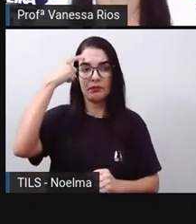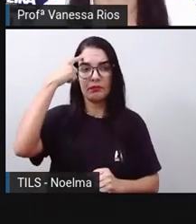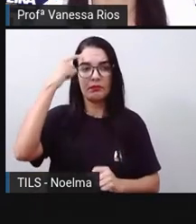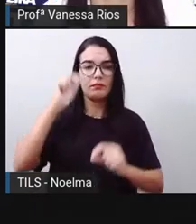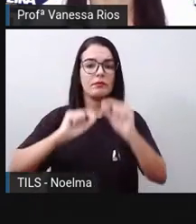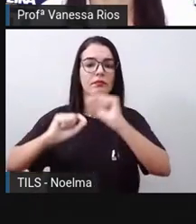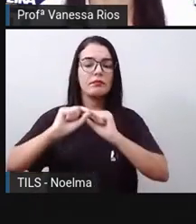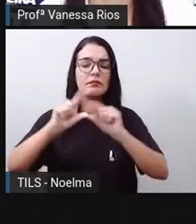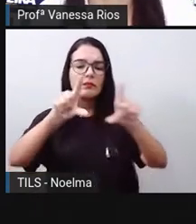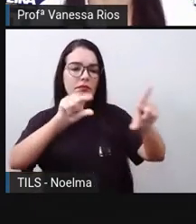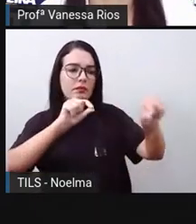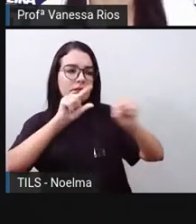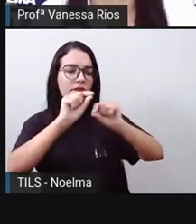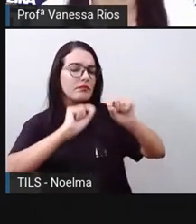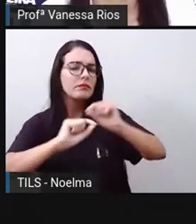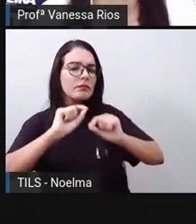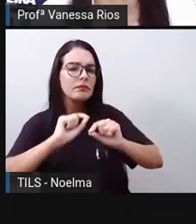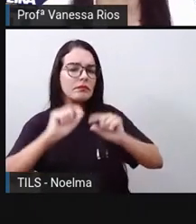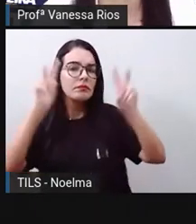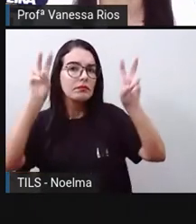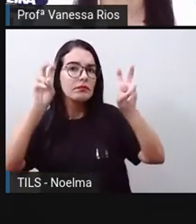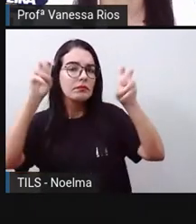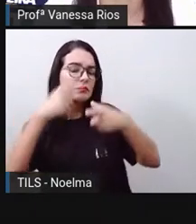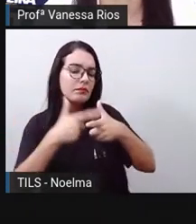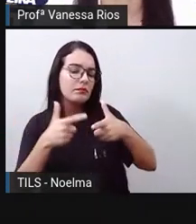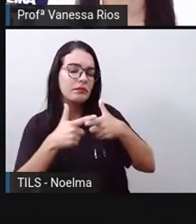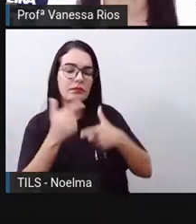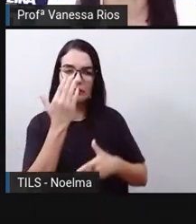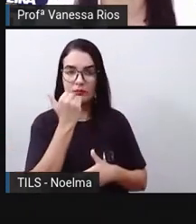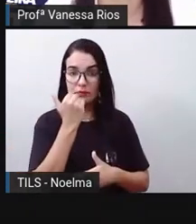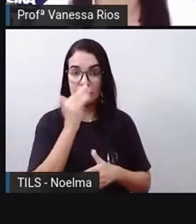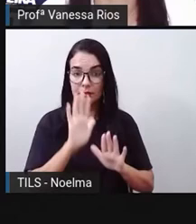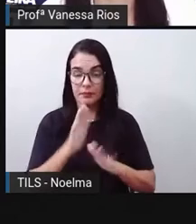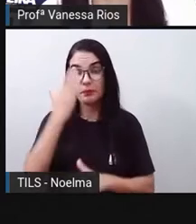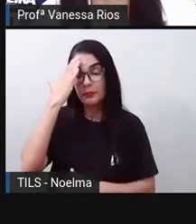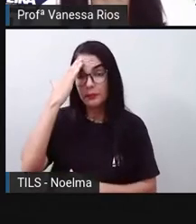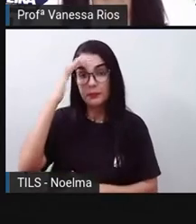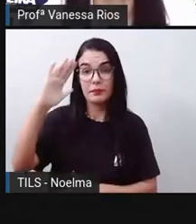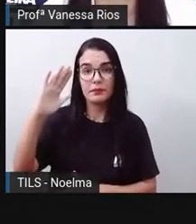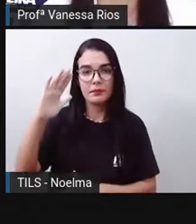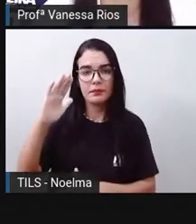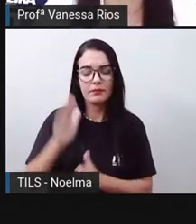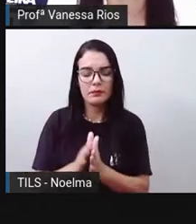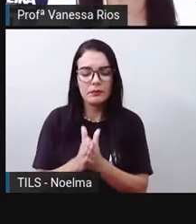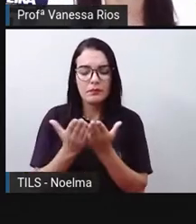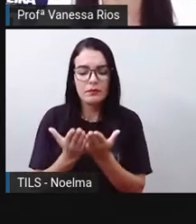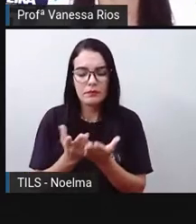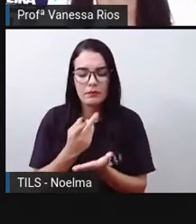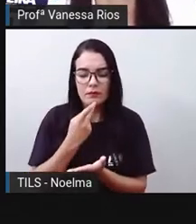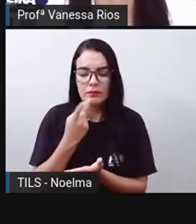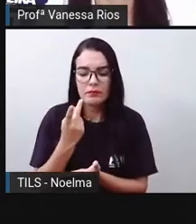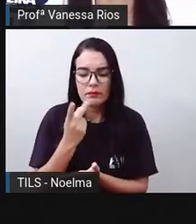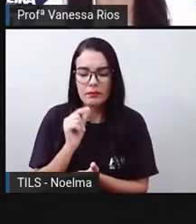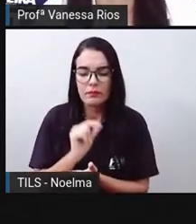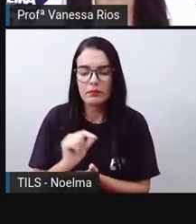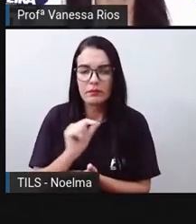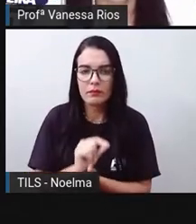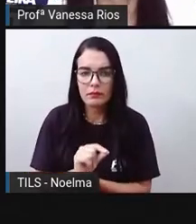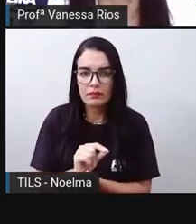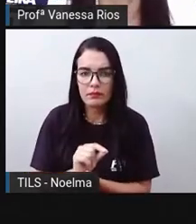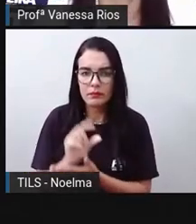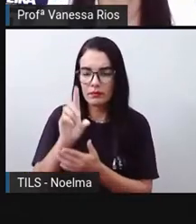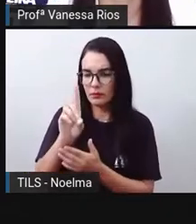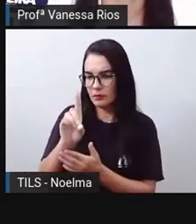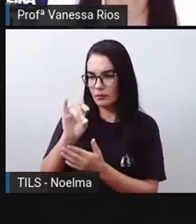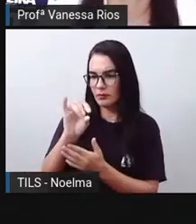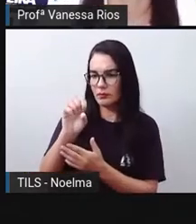aí, distúrbios alimentares. Principalmente porque quando a gente fala em distúrbio, a gente já entende que não é algo bom,